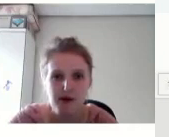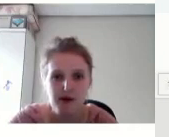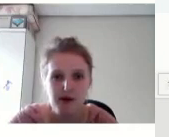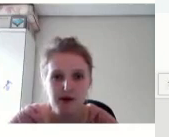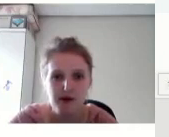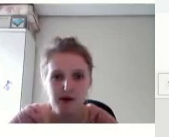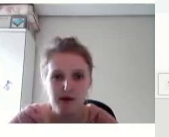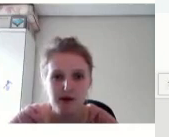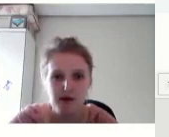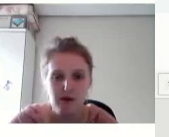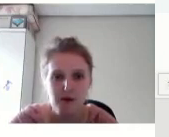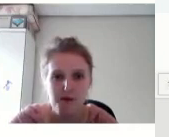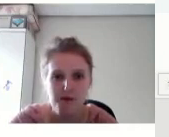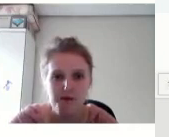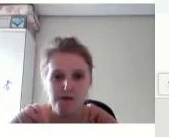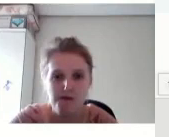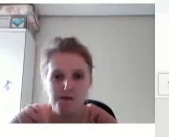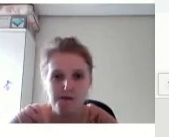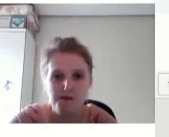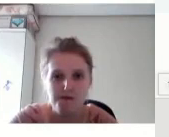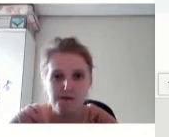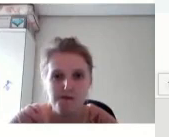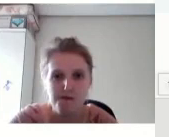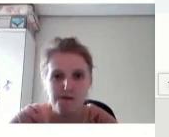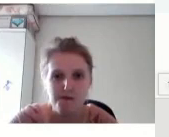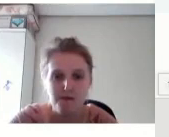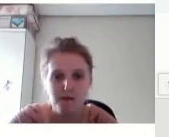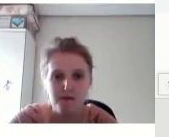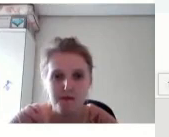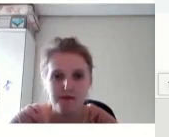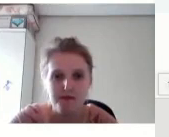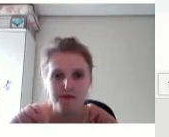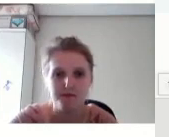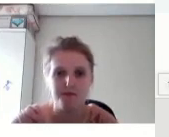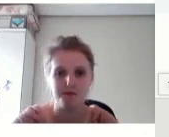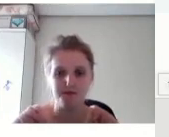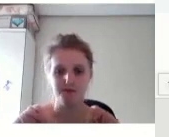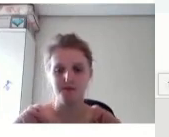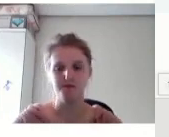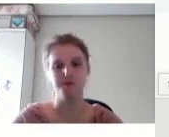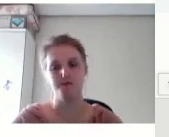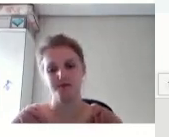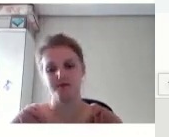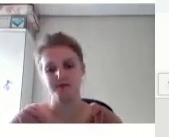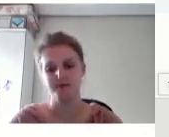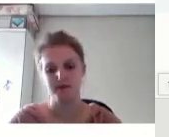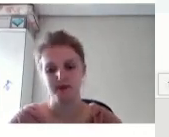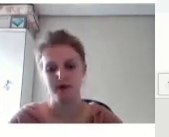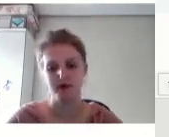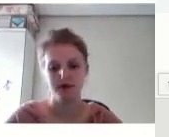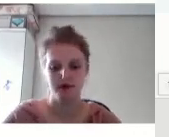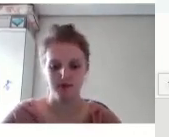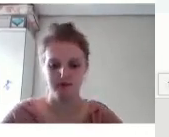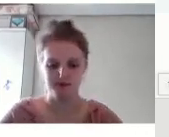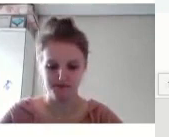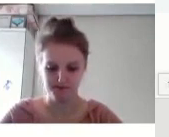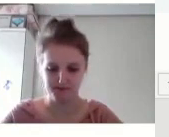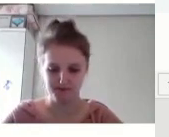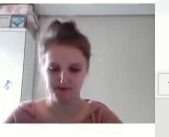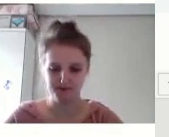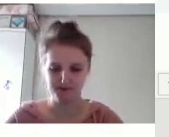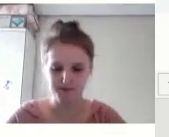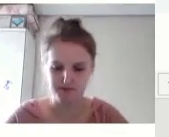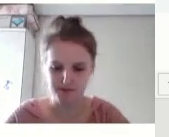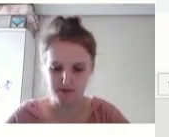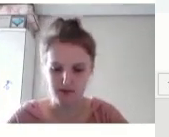das funcionais, né, específicas, né. Basicamente, o que eu quero calcular na aula que vem é qual é que é a derivada funcional